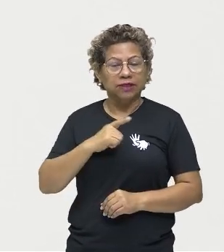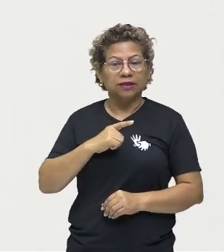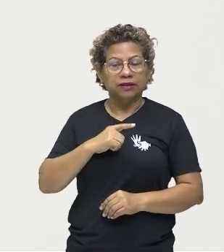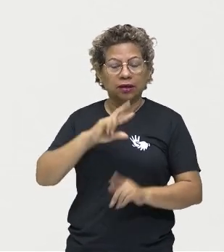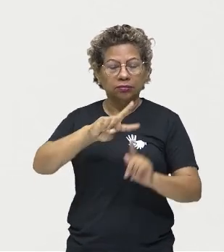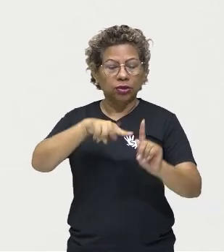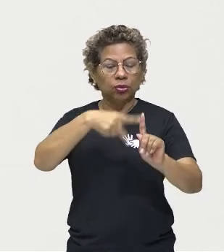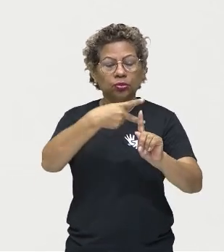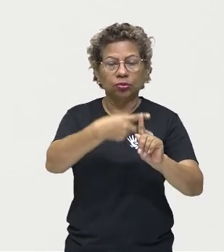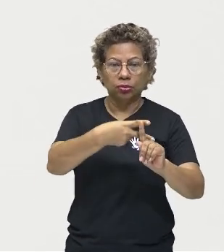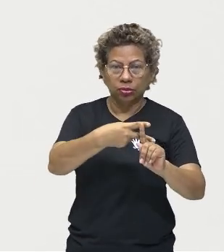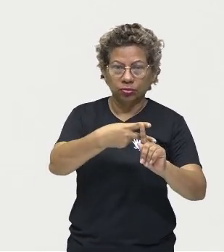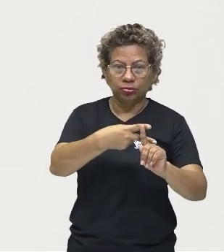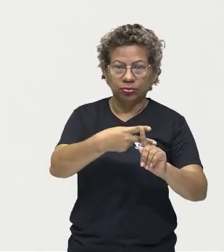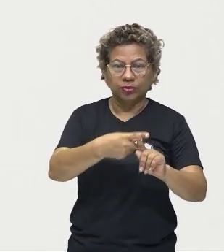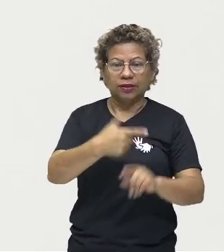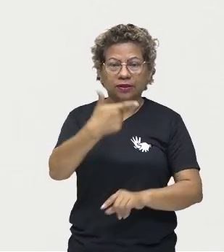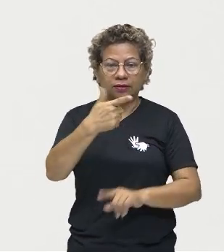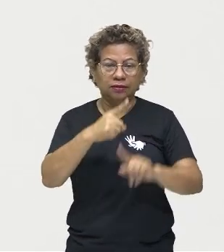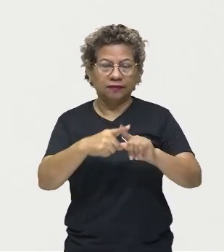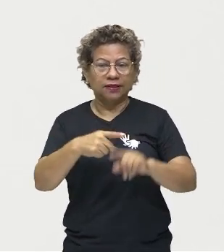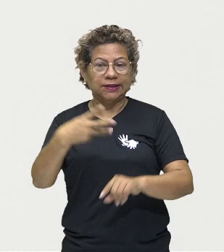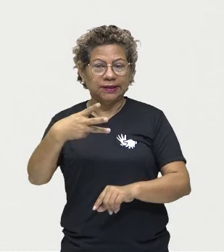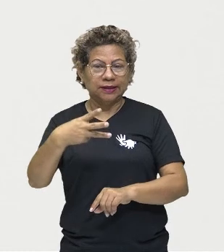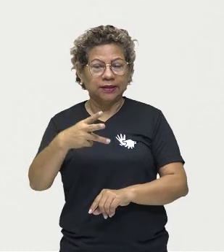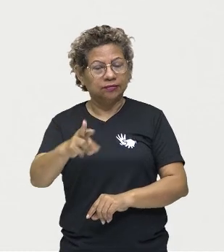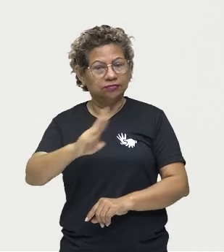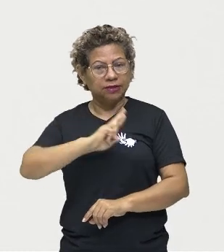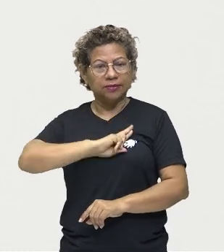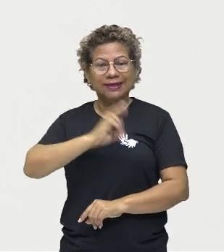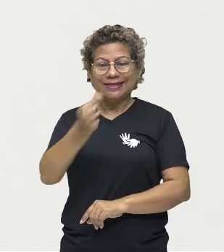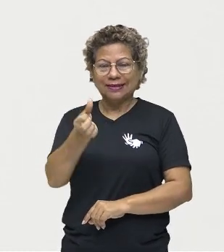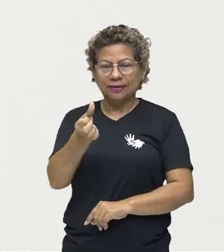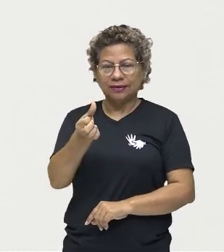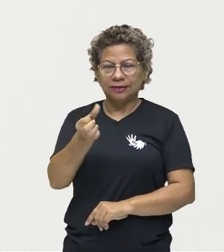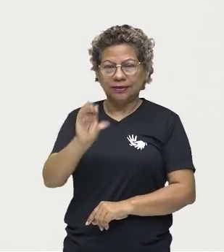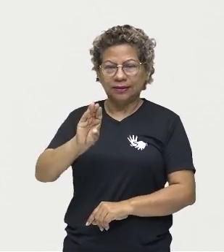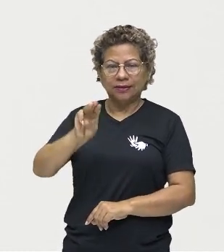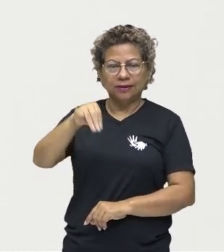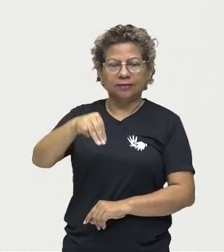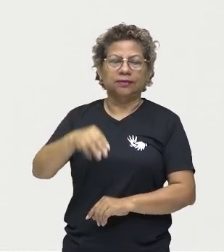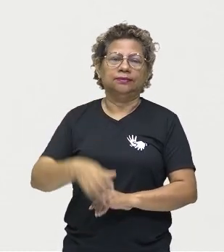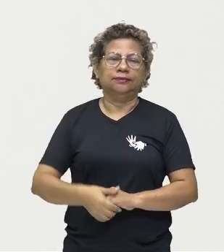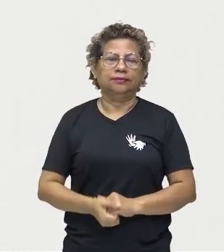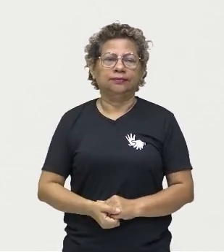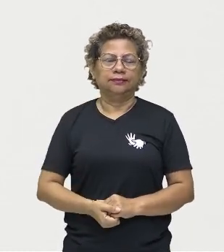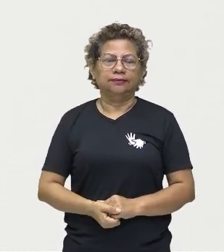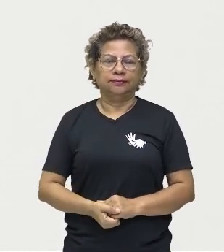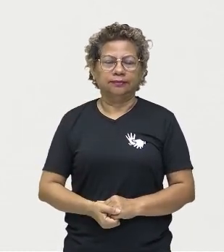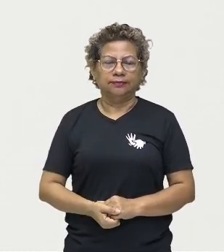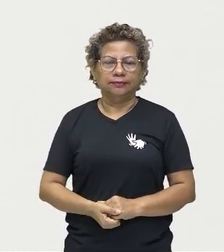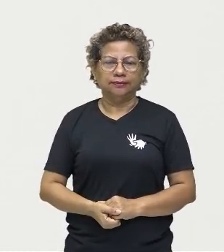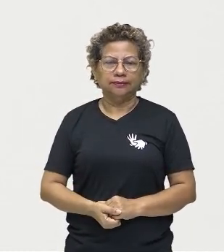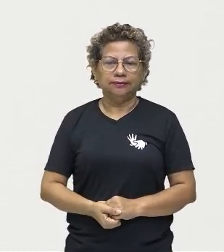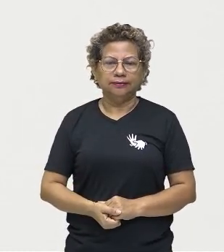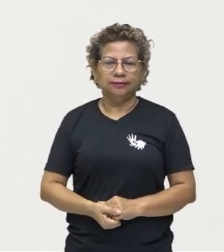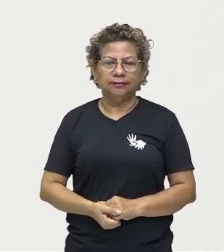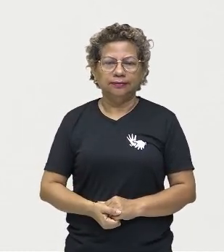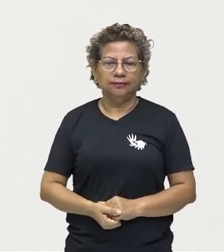resposta correta é a nossa alternativa de 6